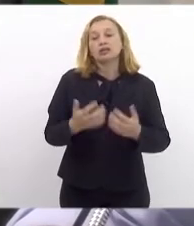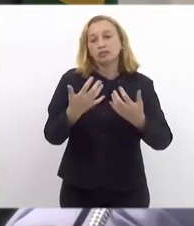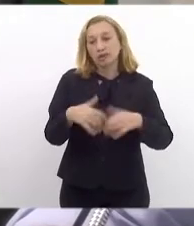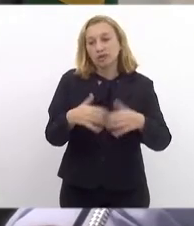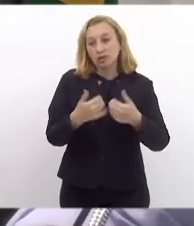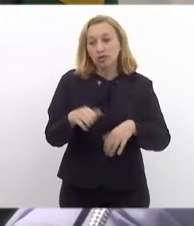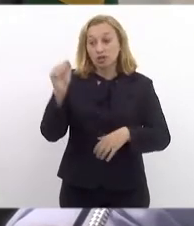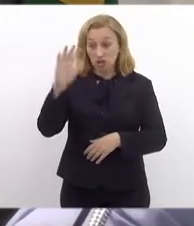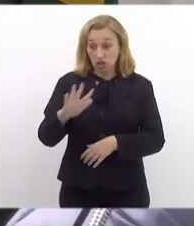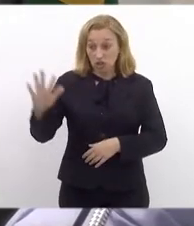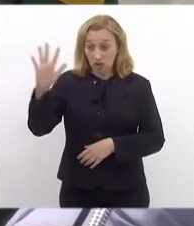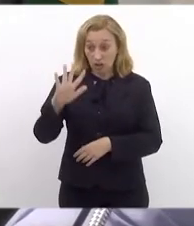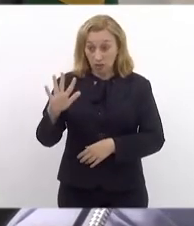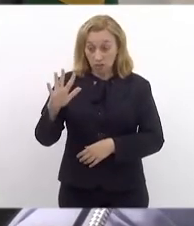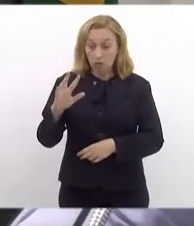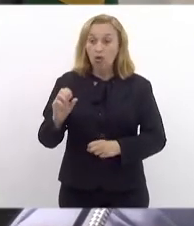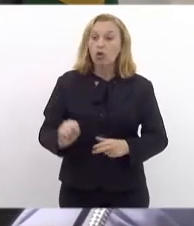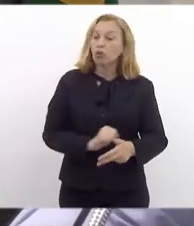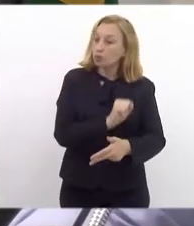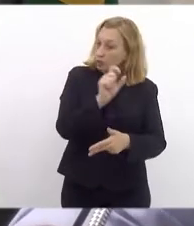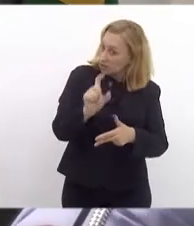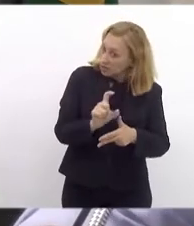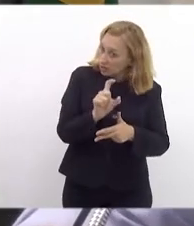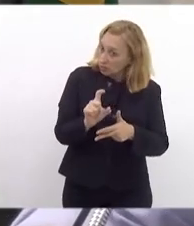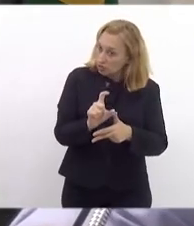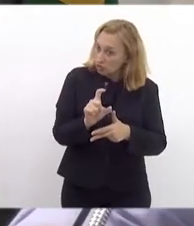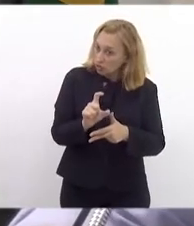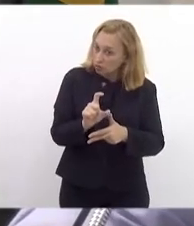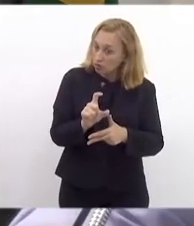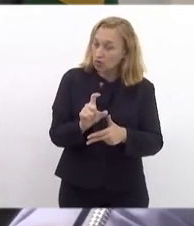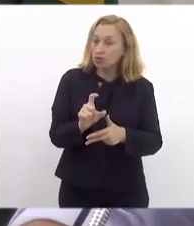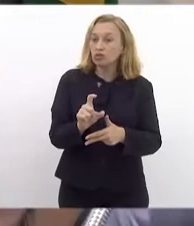tanto O Poder Executivo quanto